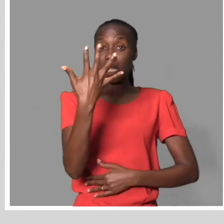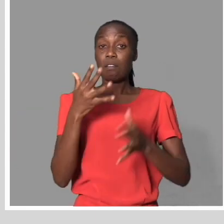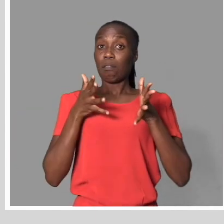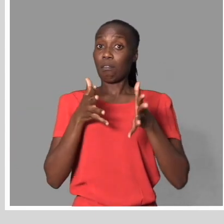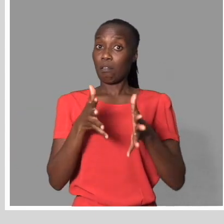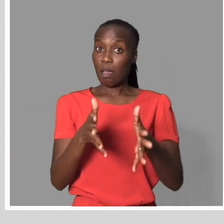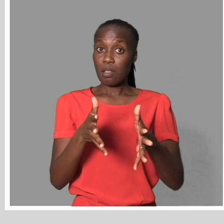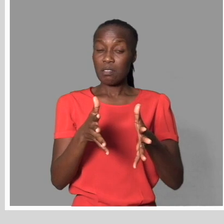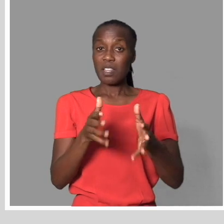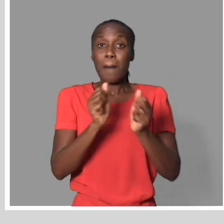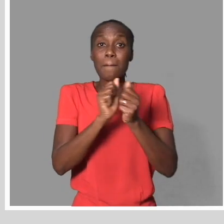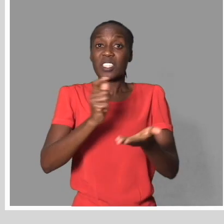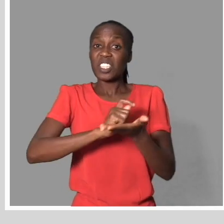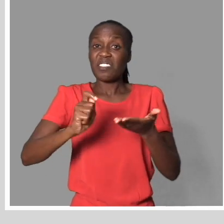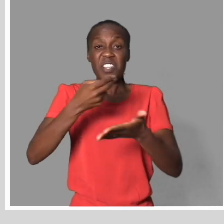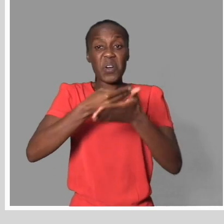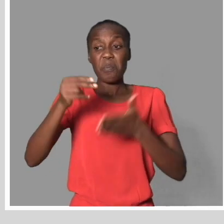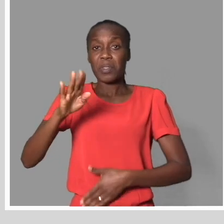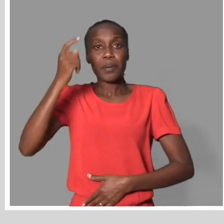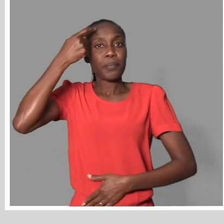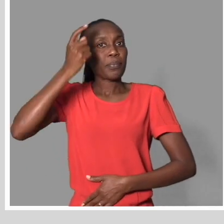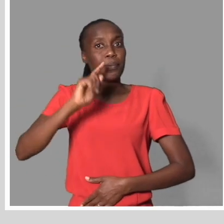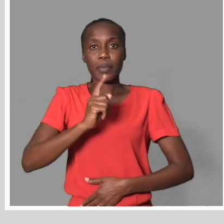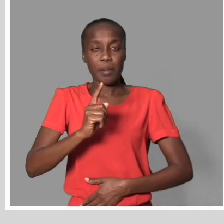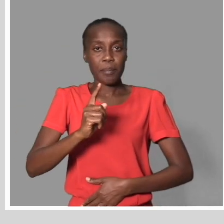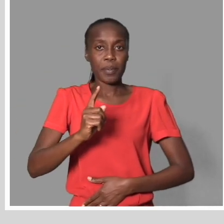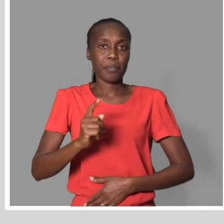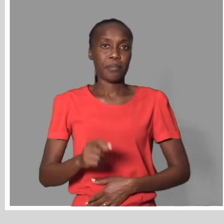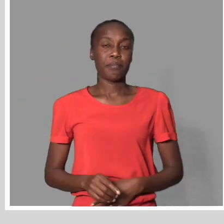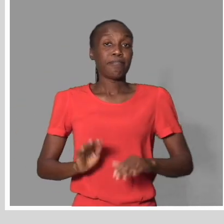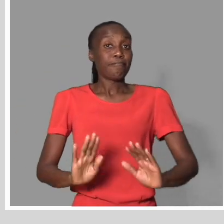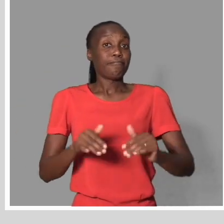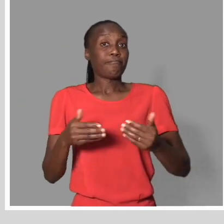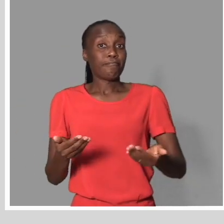Ele frequenta a quinta classe, mas nem sabe escrever o seu próprio nome.